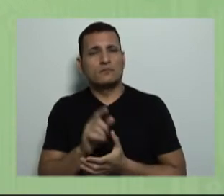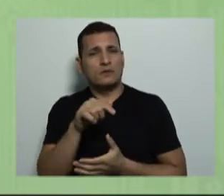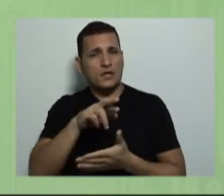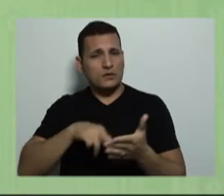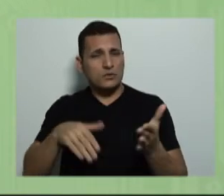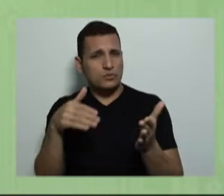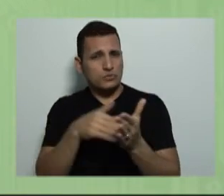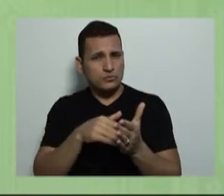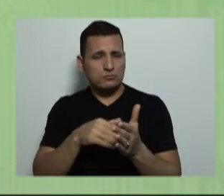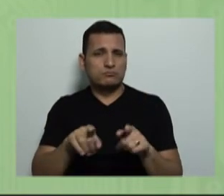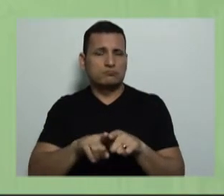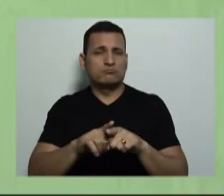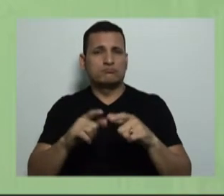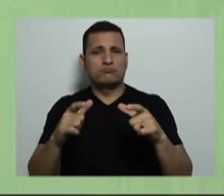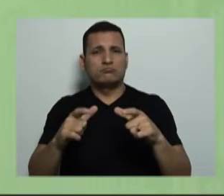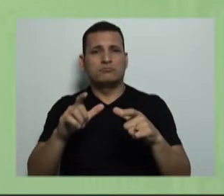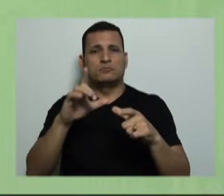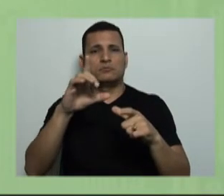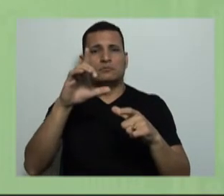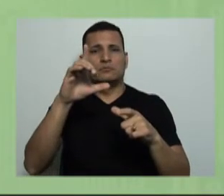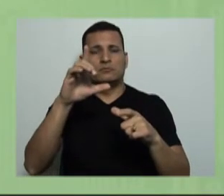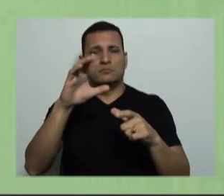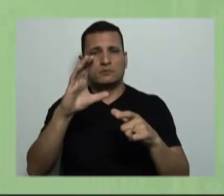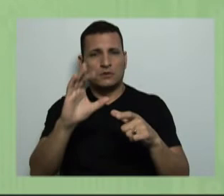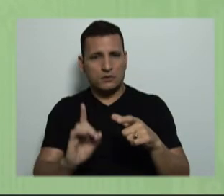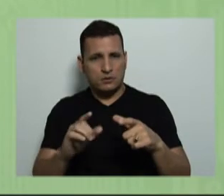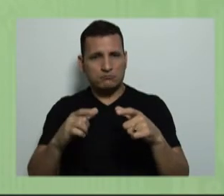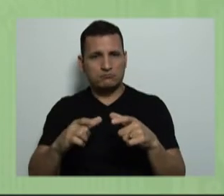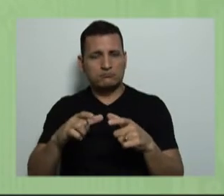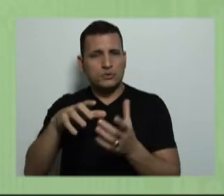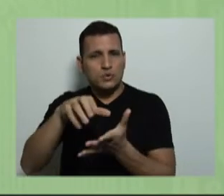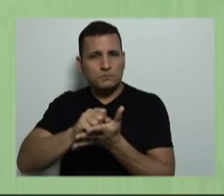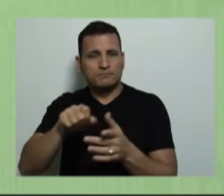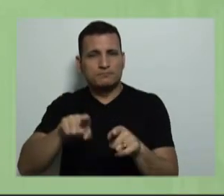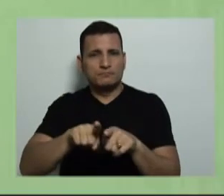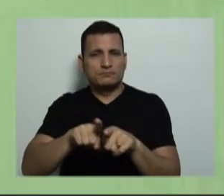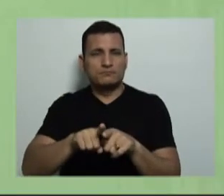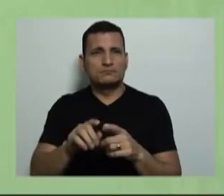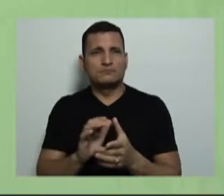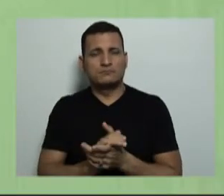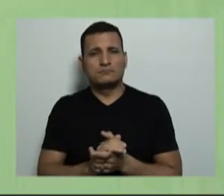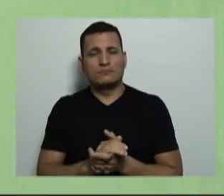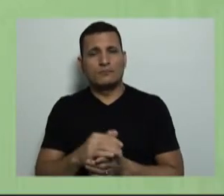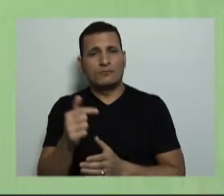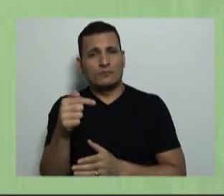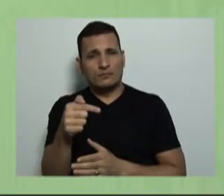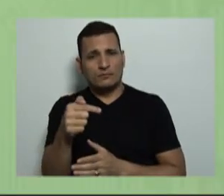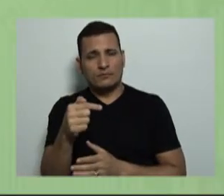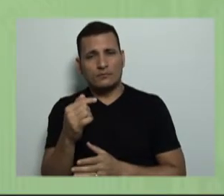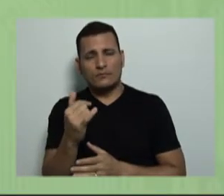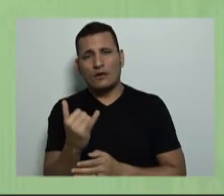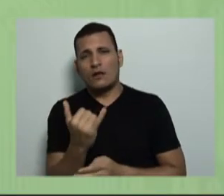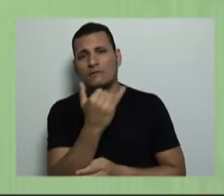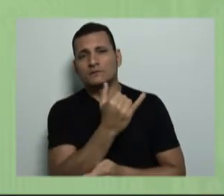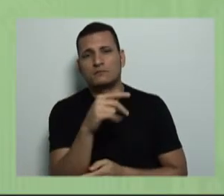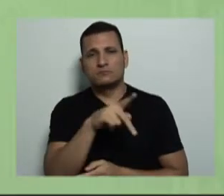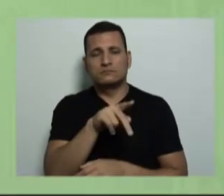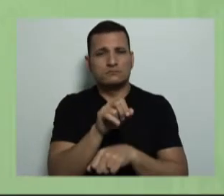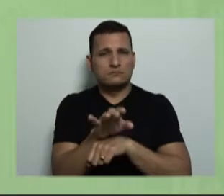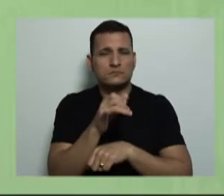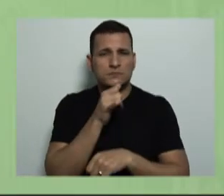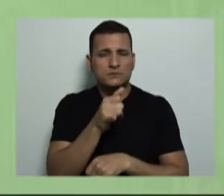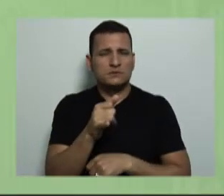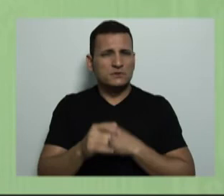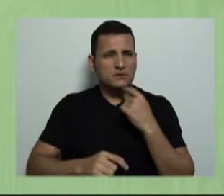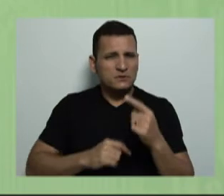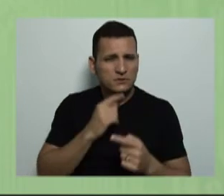via gravada em CD. 7. Comunicar ao seu professor orientador problemas ou dificuldades